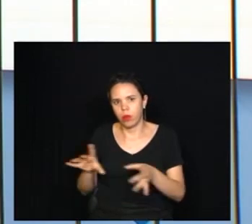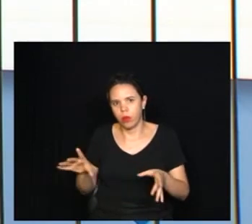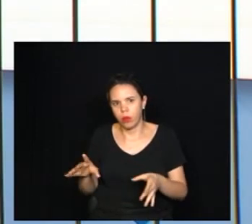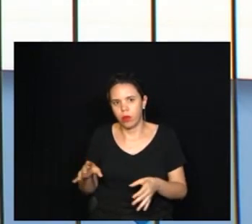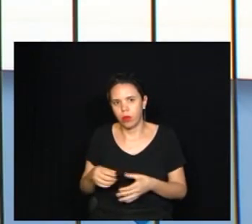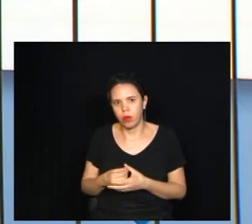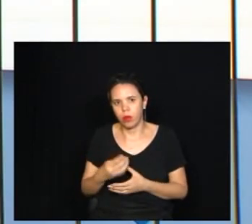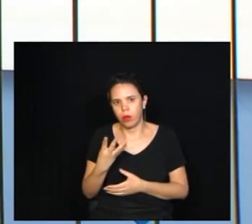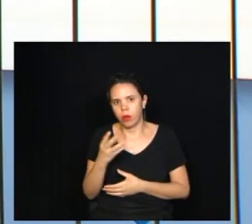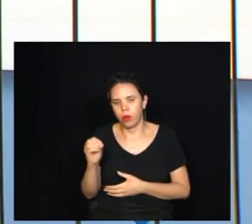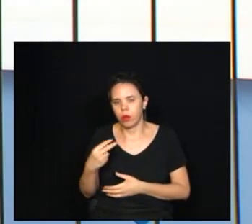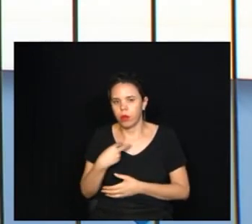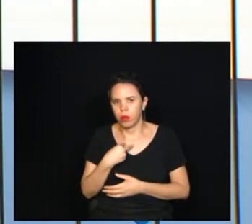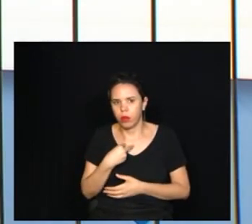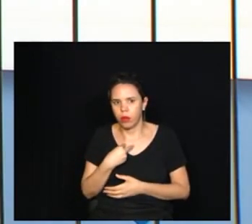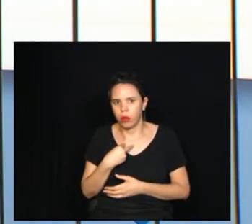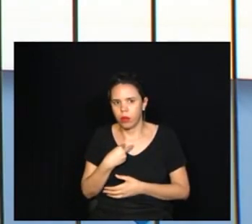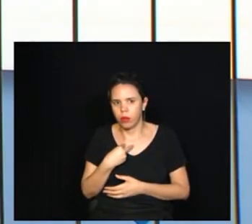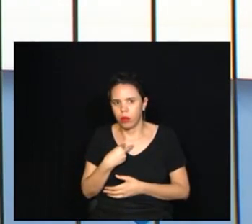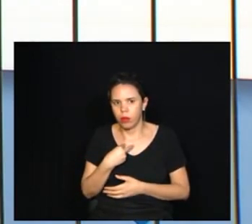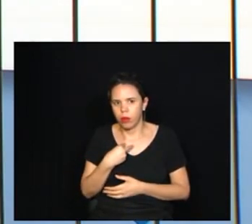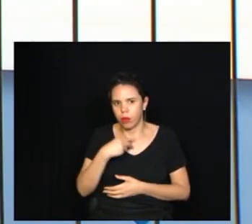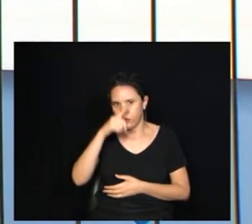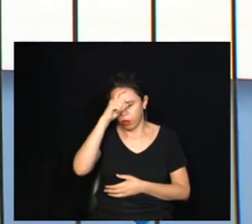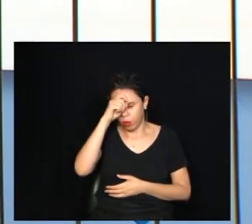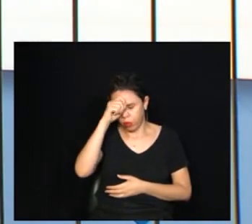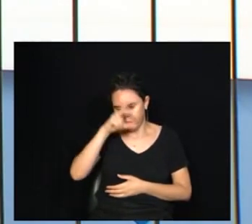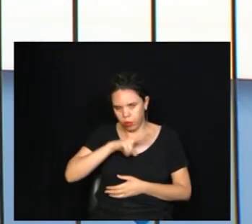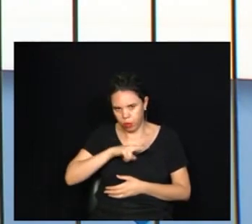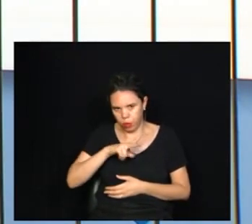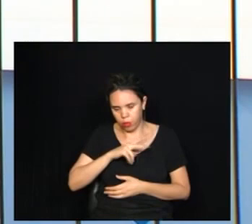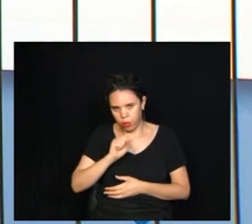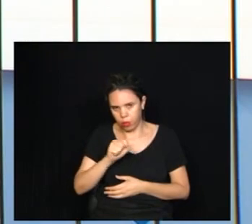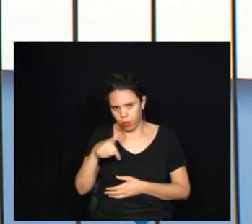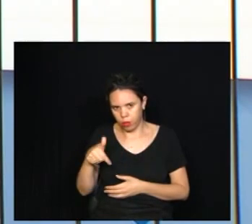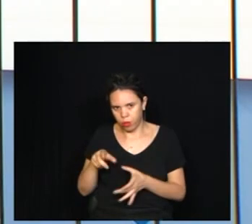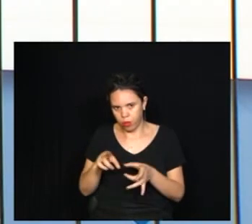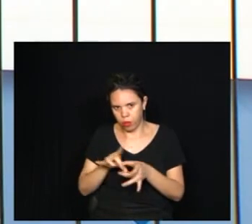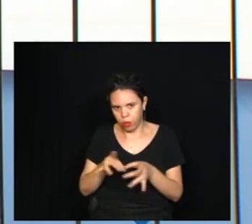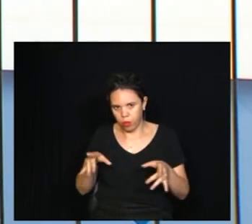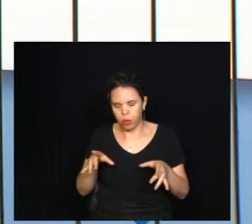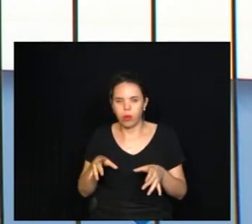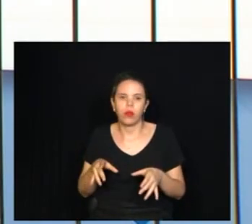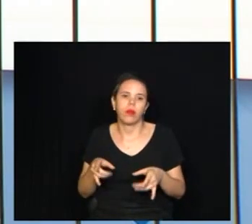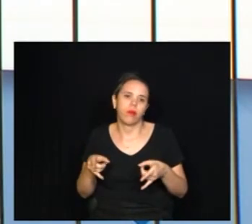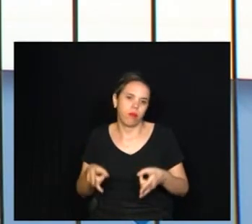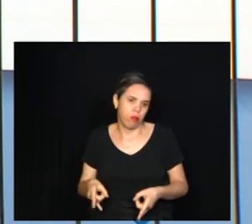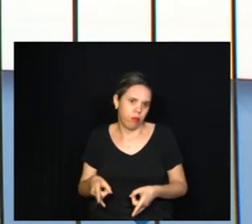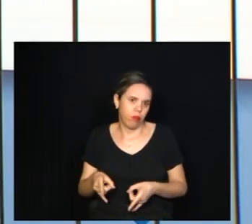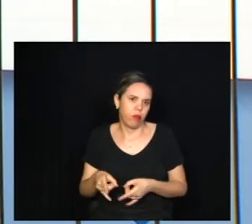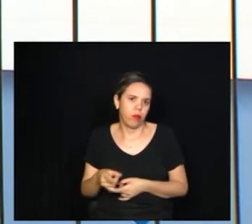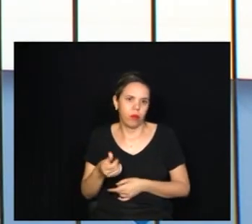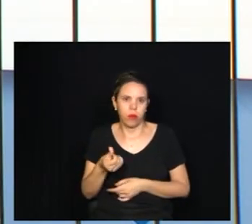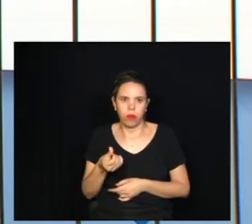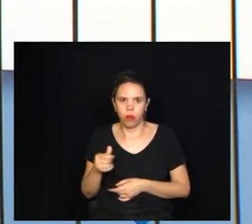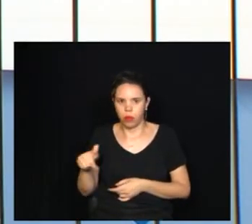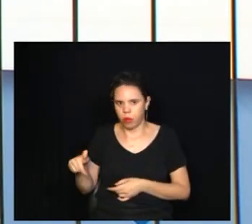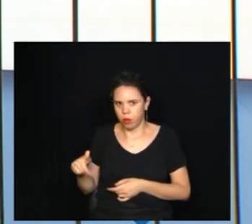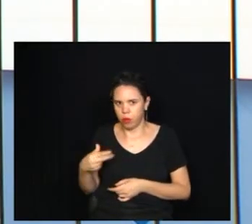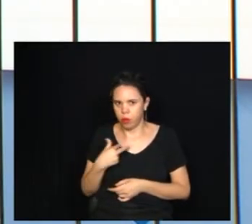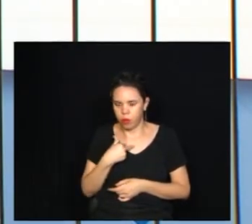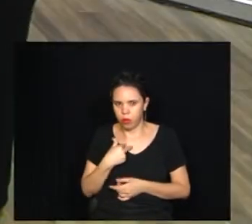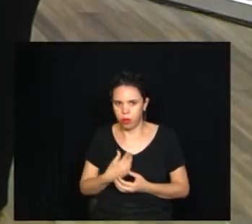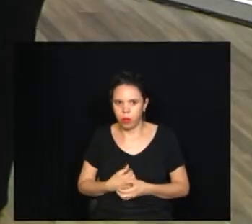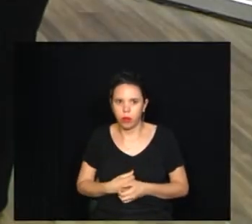dos quais 40 ocupados. Na rede particular, 87 leitos disponíveis, dos quais 67